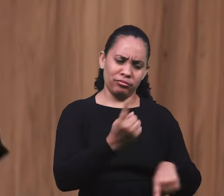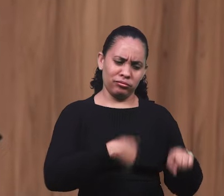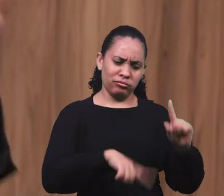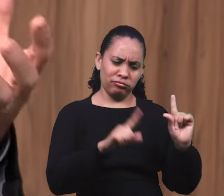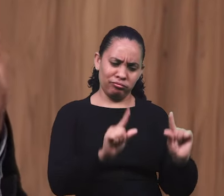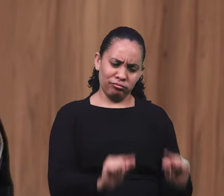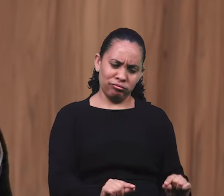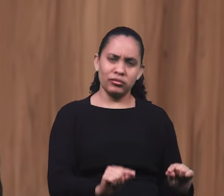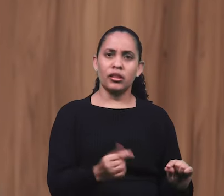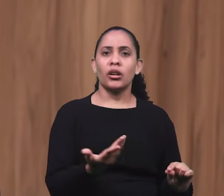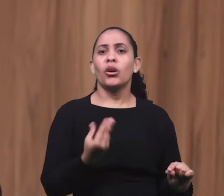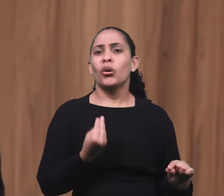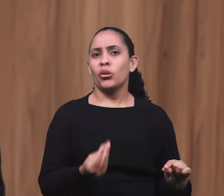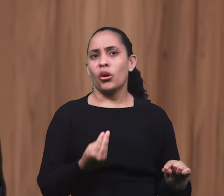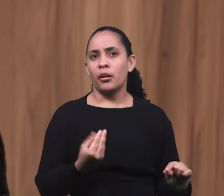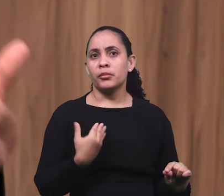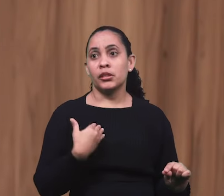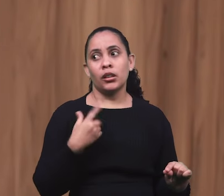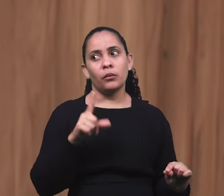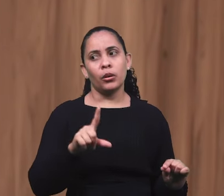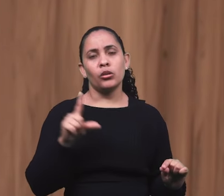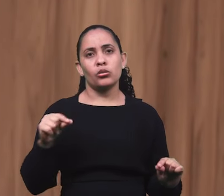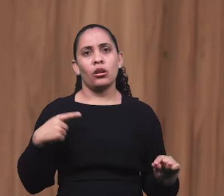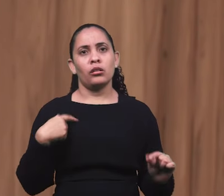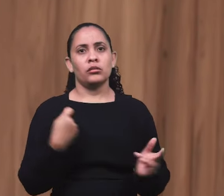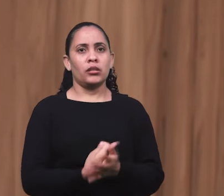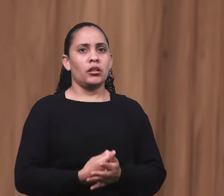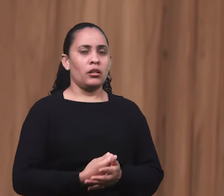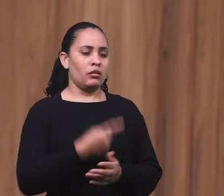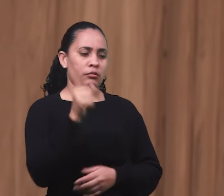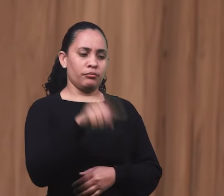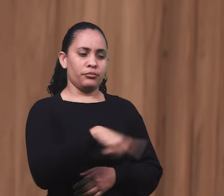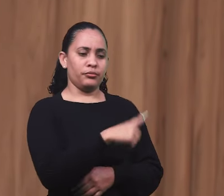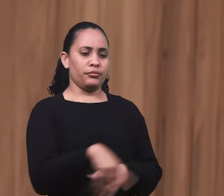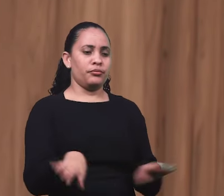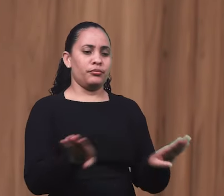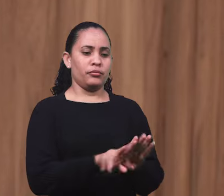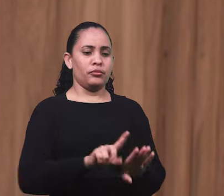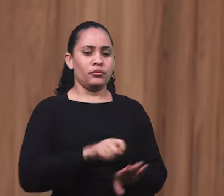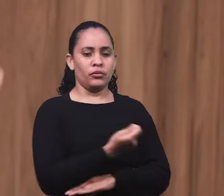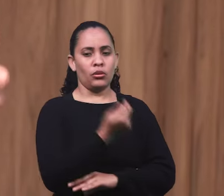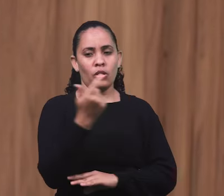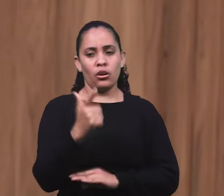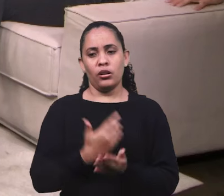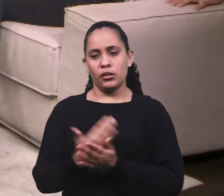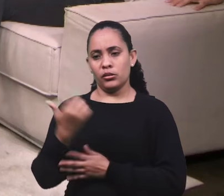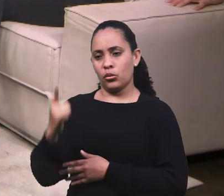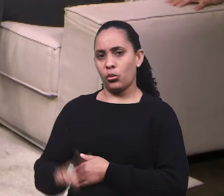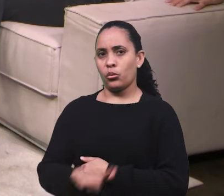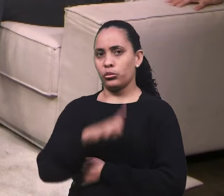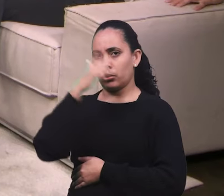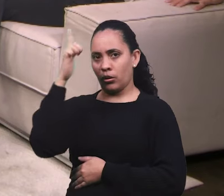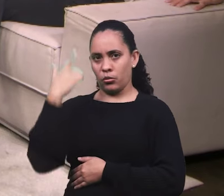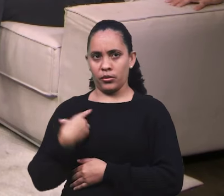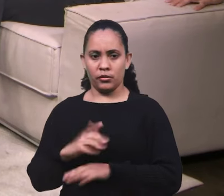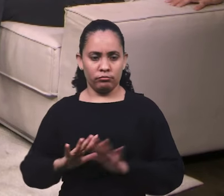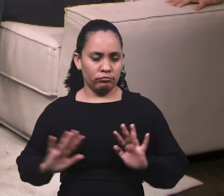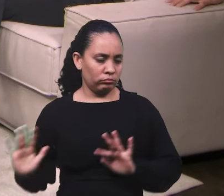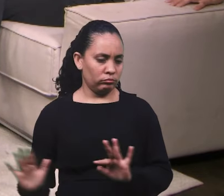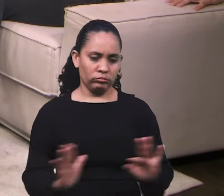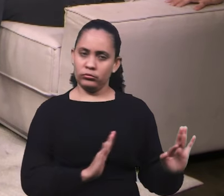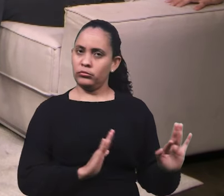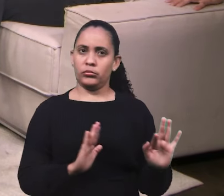Então, esse tipo de coisa tem que tomar decisão. Essa decisão, olha, encerra e começa outra coisa. Então, esse tipo de tomar decisão,